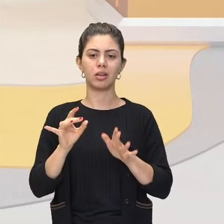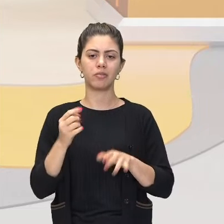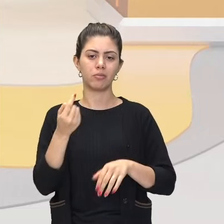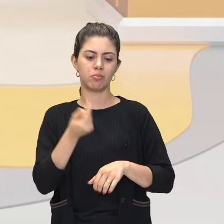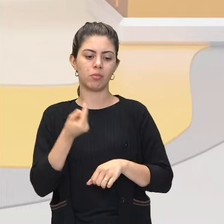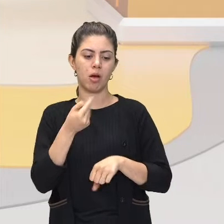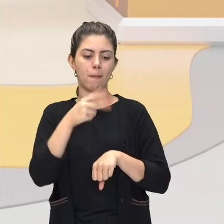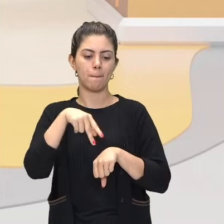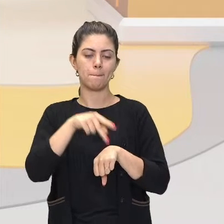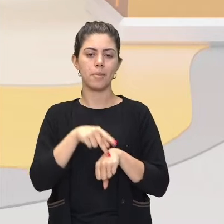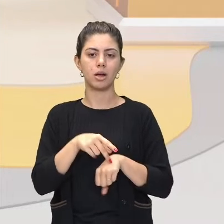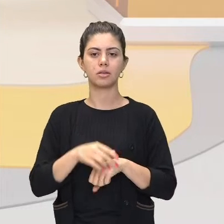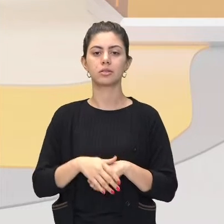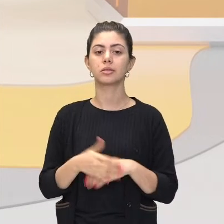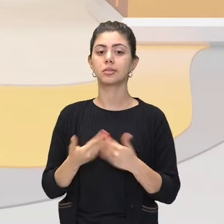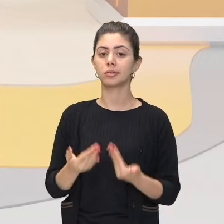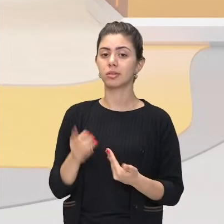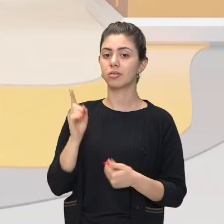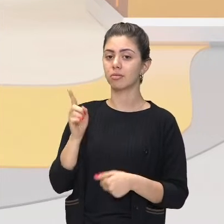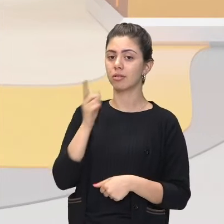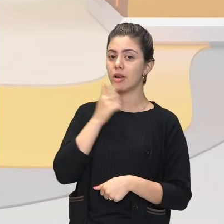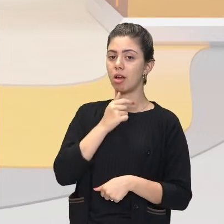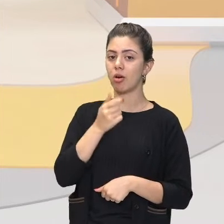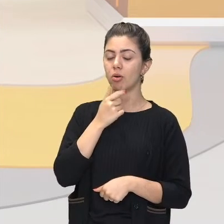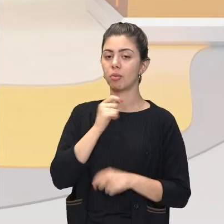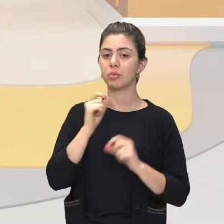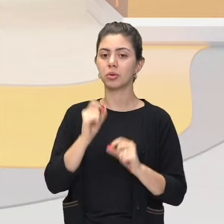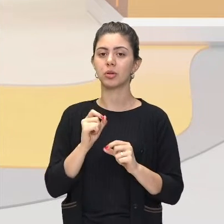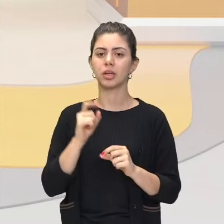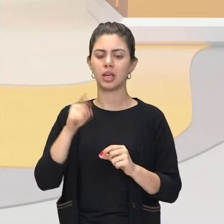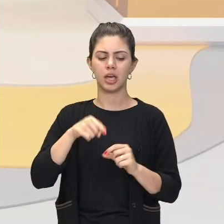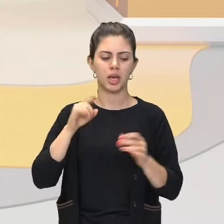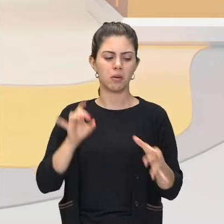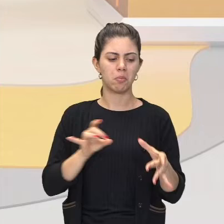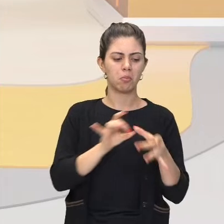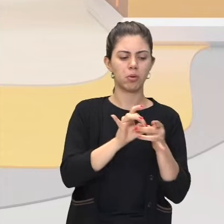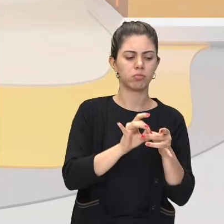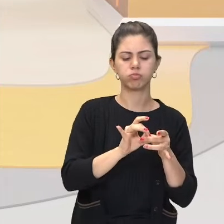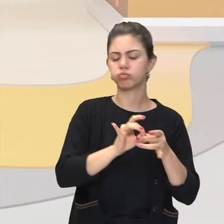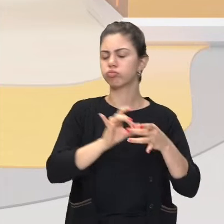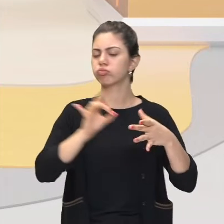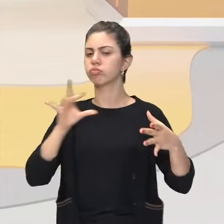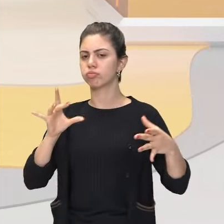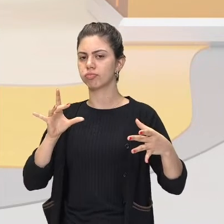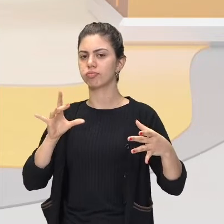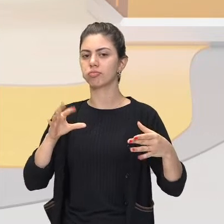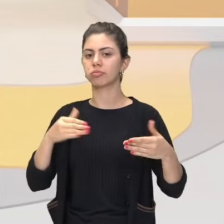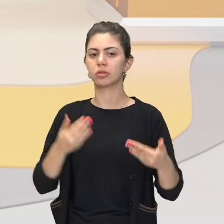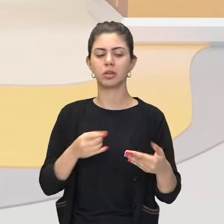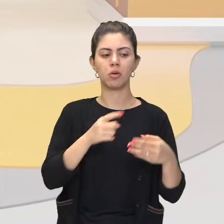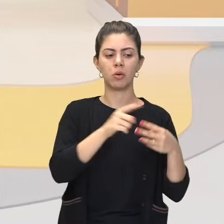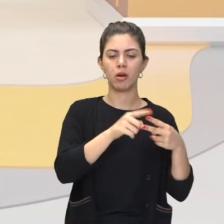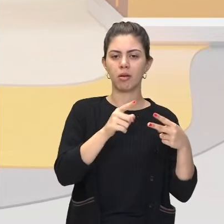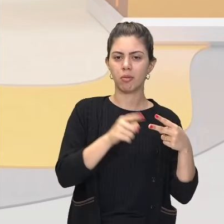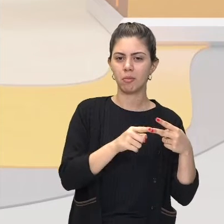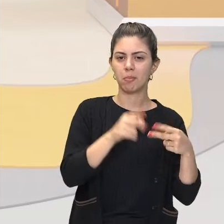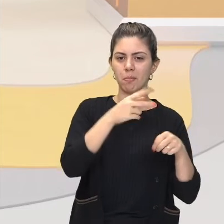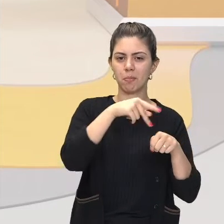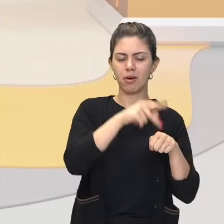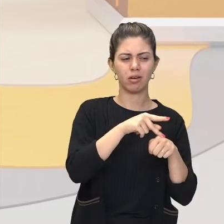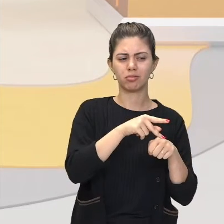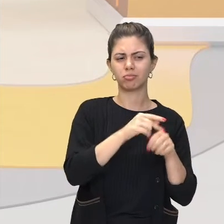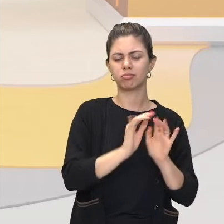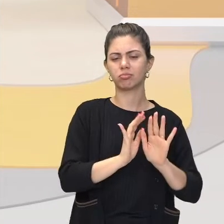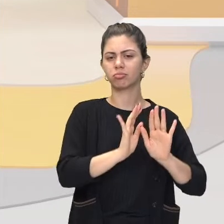porque agora o Condado Portucalense não está mais sujeito a Leão e Castela. O Condado